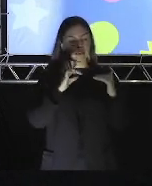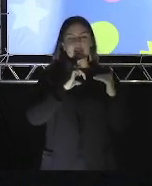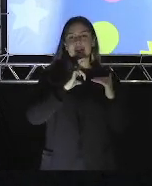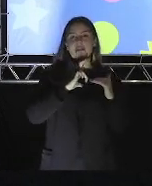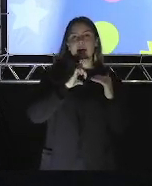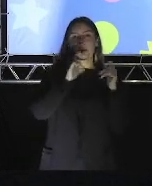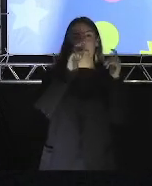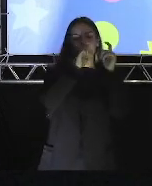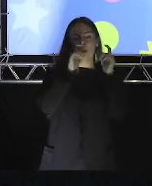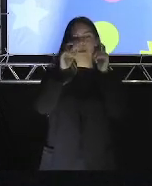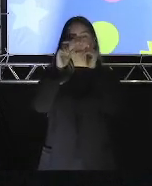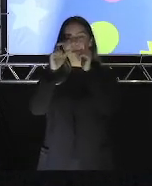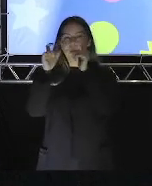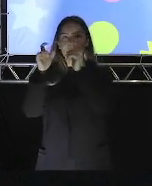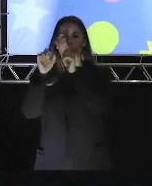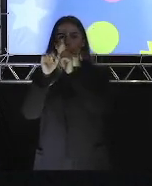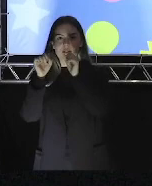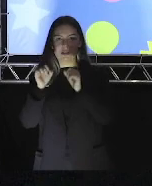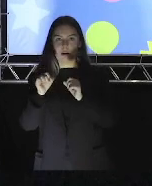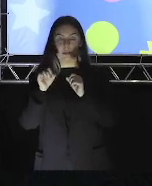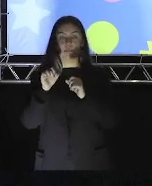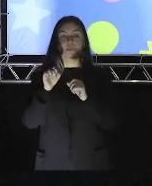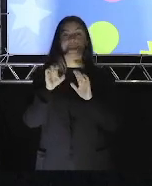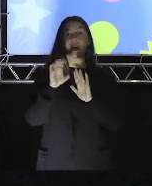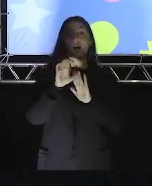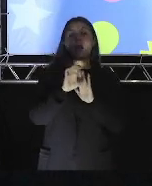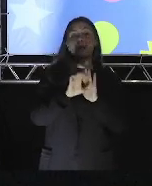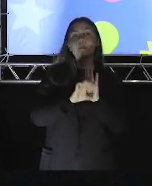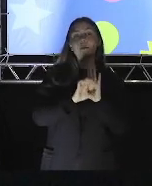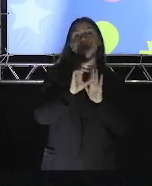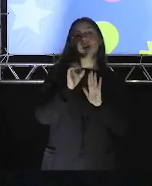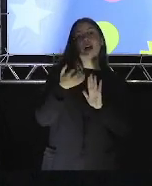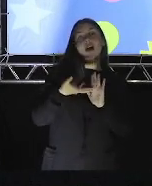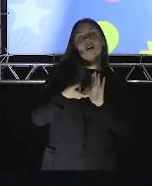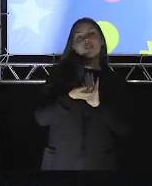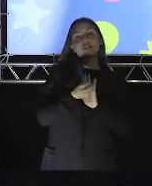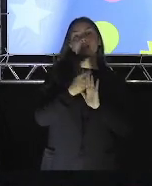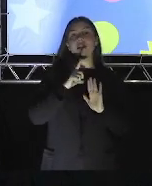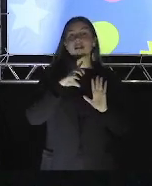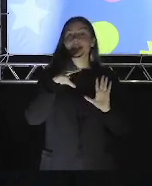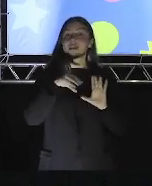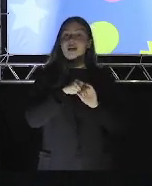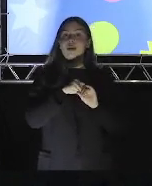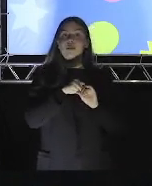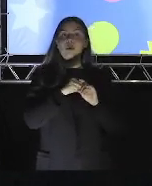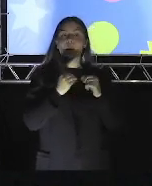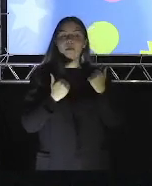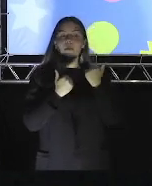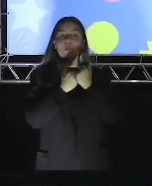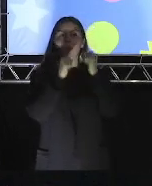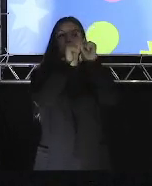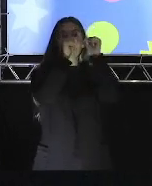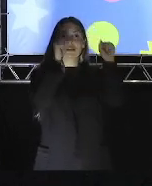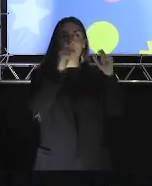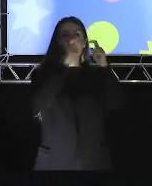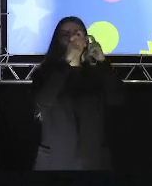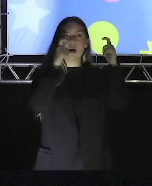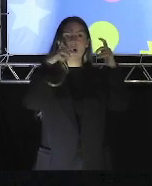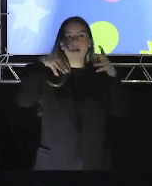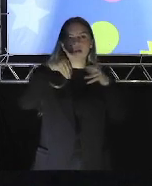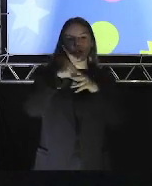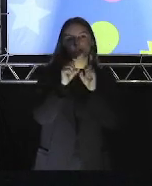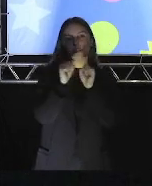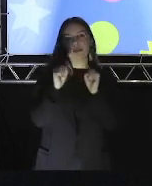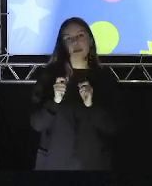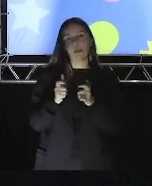subsistemas. O capítulo de agilidade está ali, ele é um subsistema desse sistema maior. E